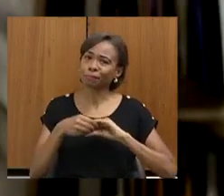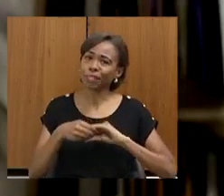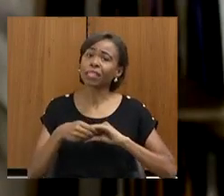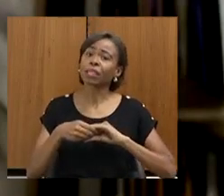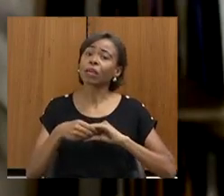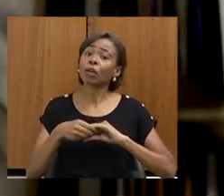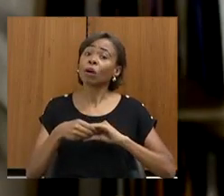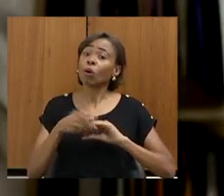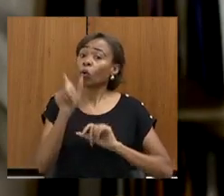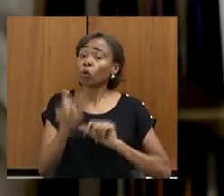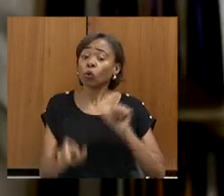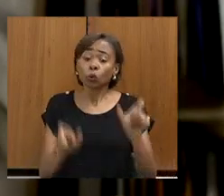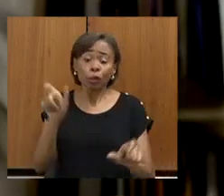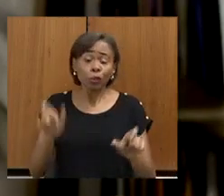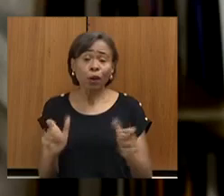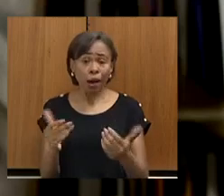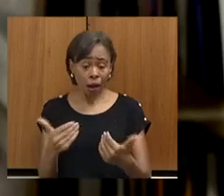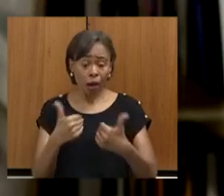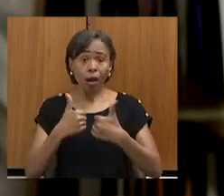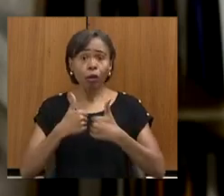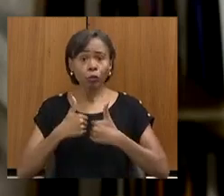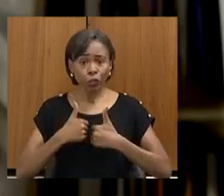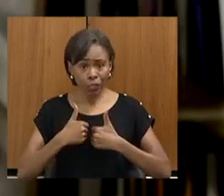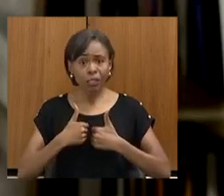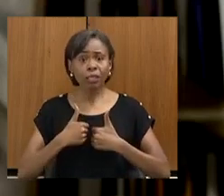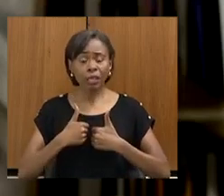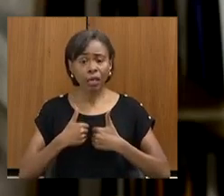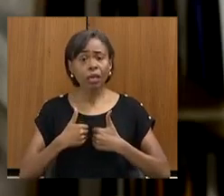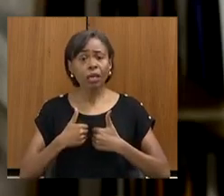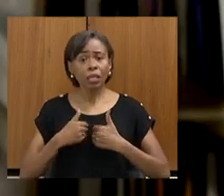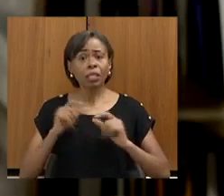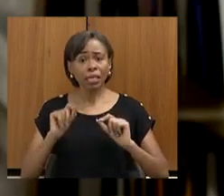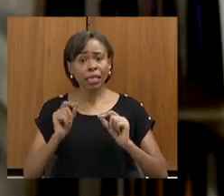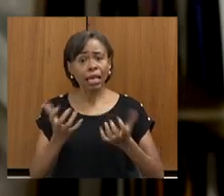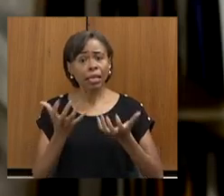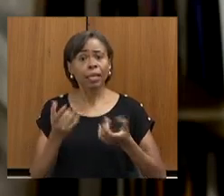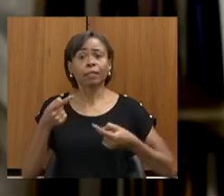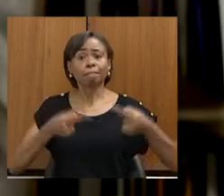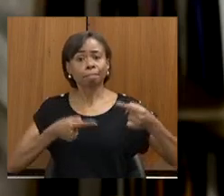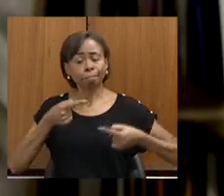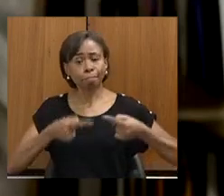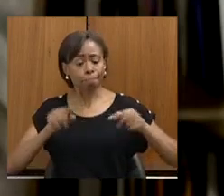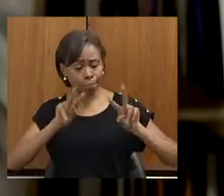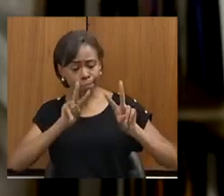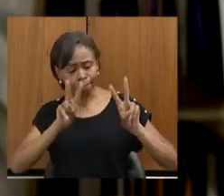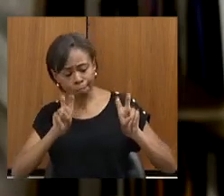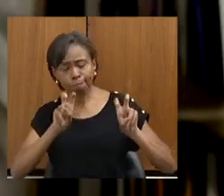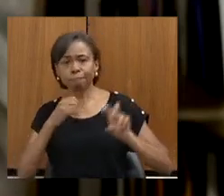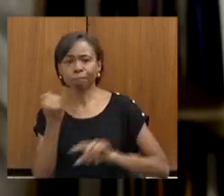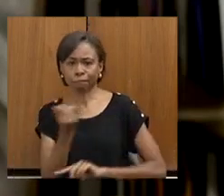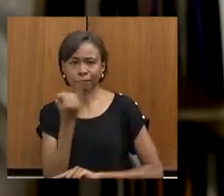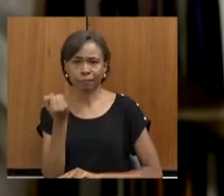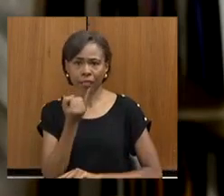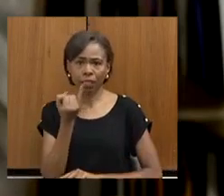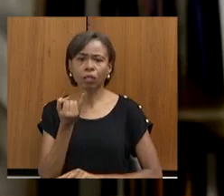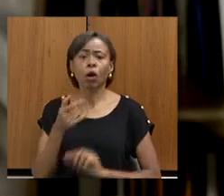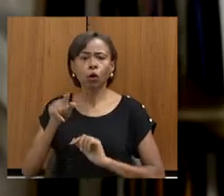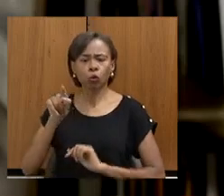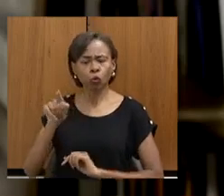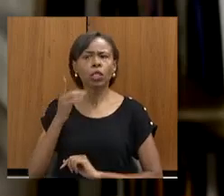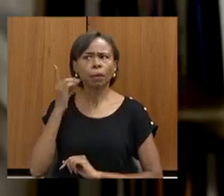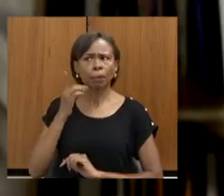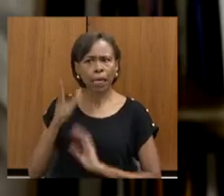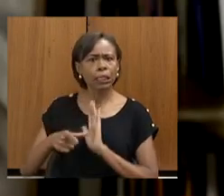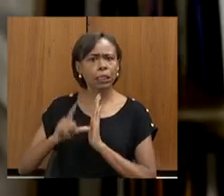autistas, todos que se disponibilizam a debater um tema tão importante. Concordo com a introdução